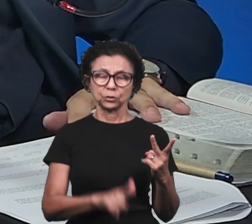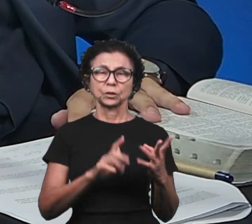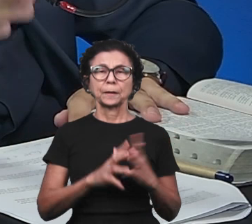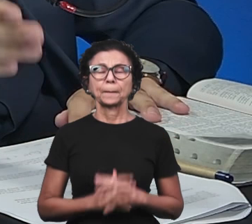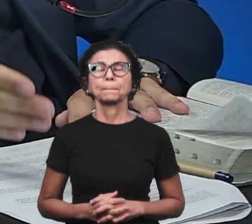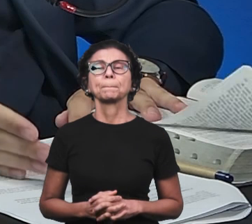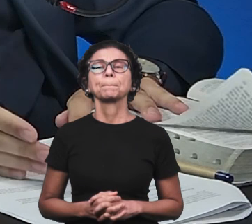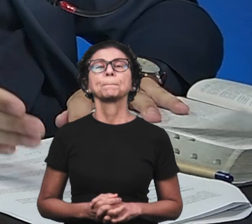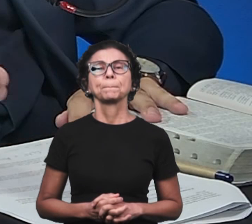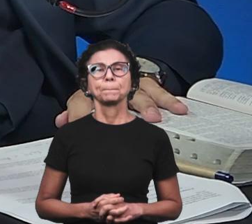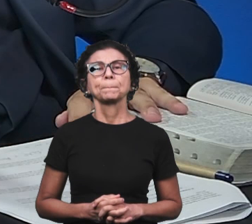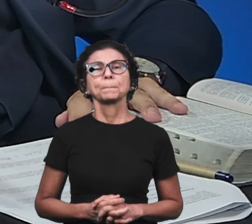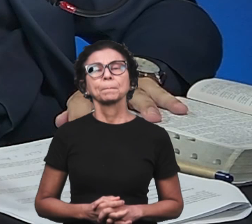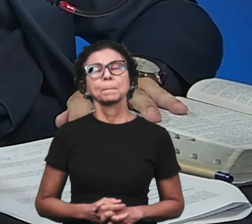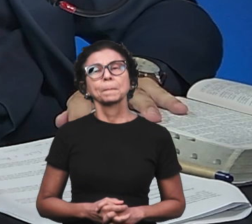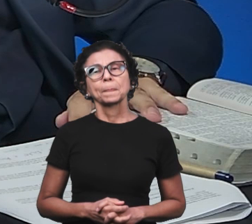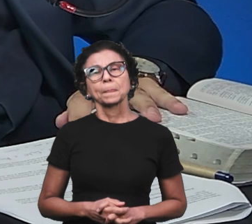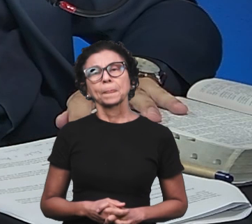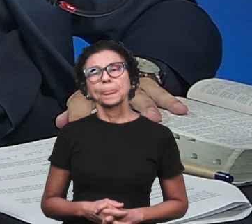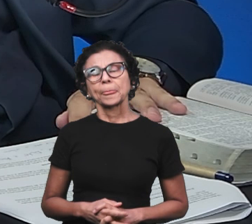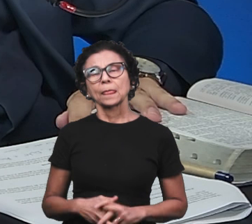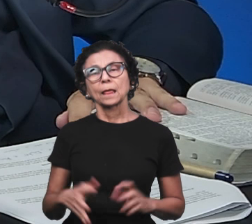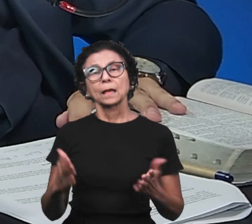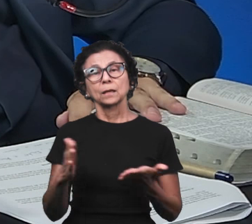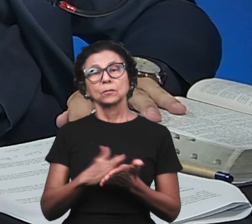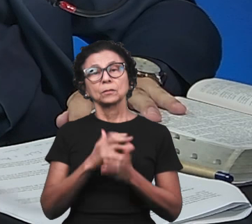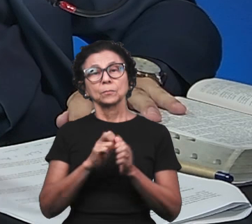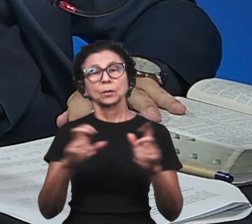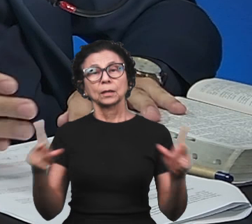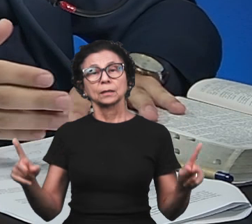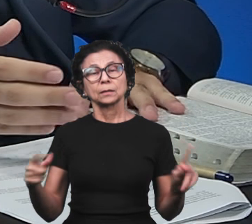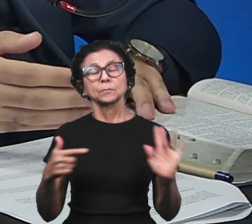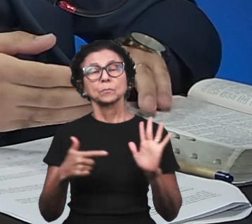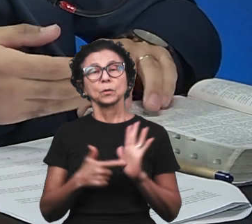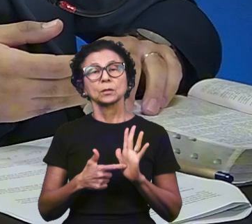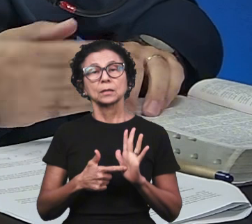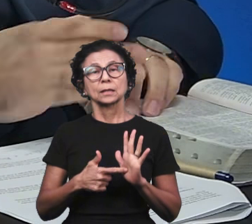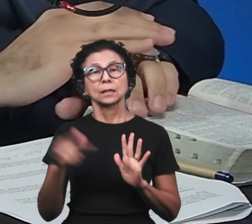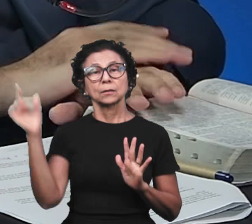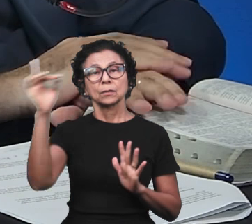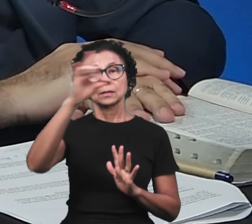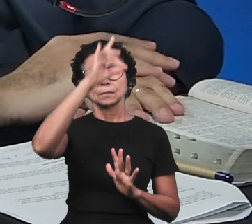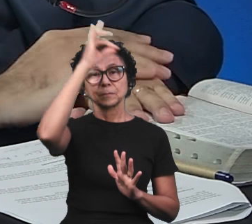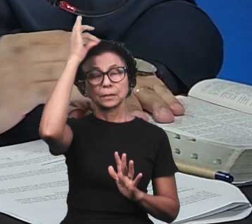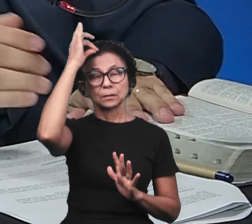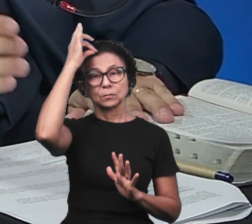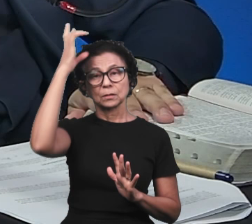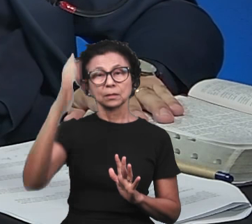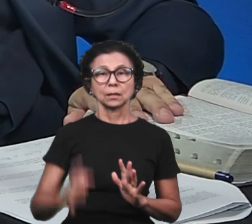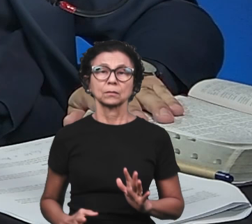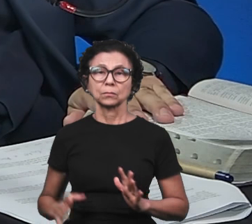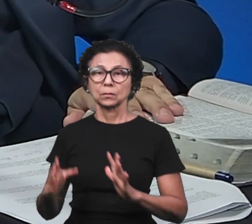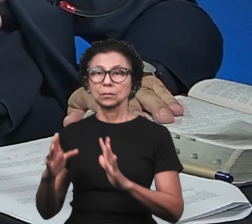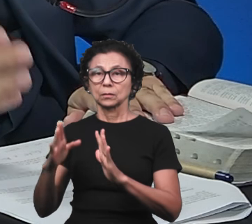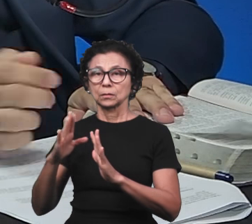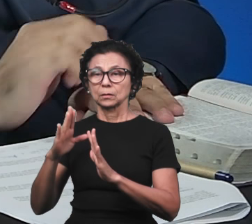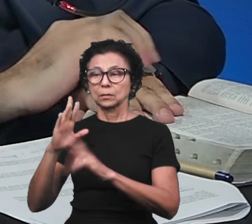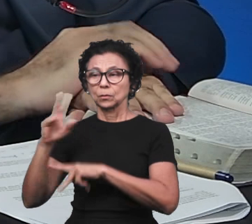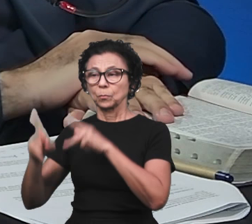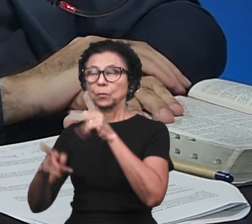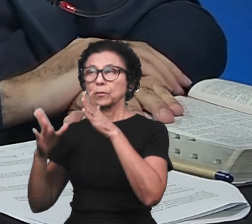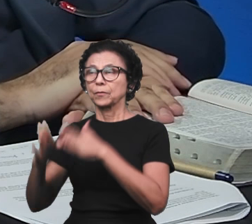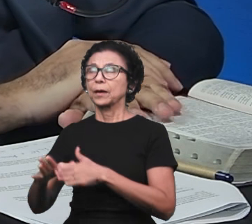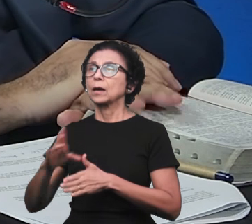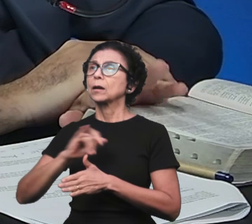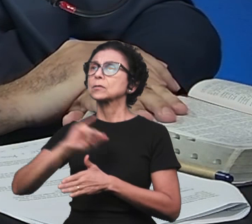o Espírito e a esposa dizem vem. Então, ele é portador dessa mensagem para dizer ao mundo, para dizer